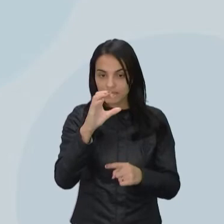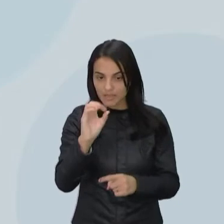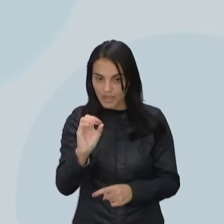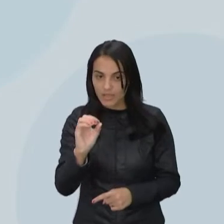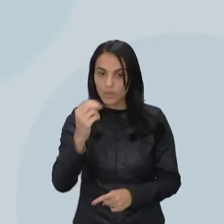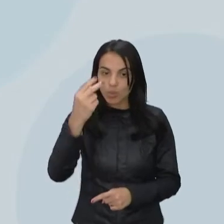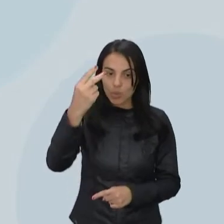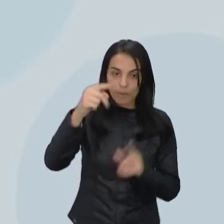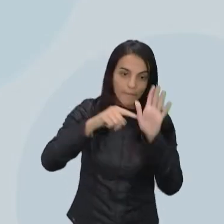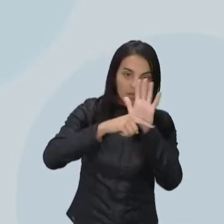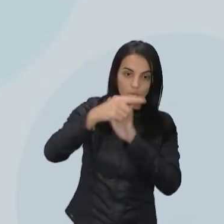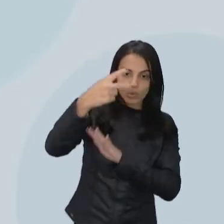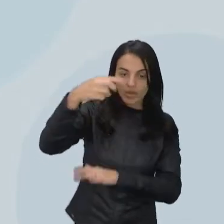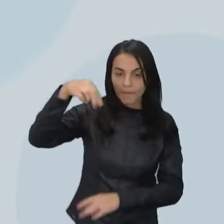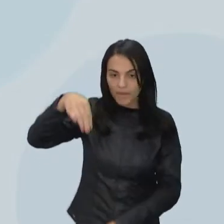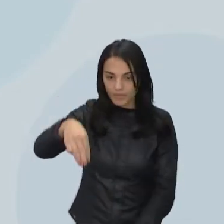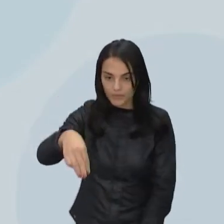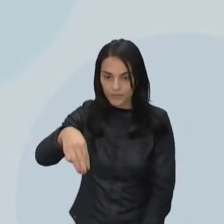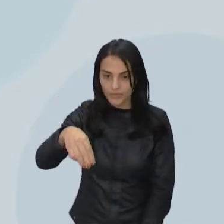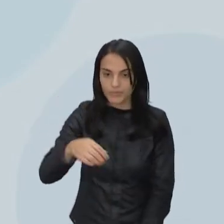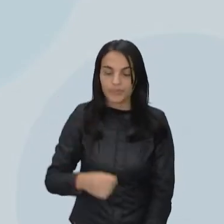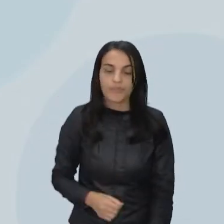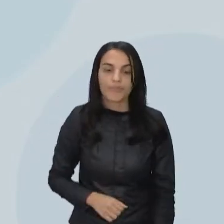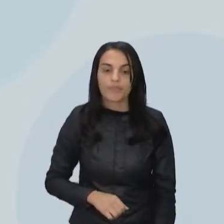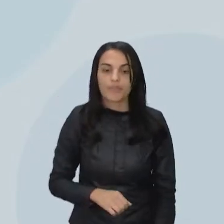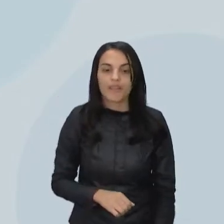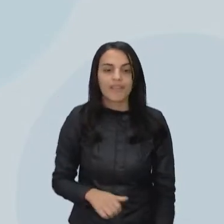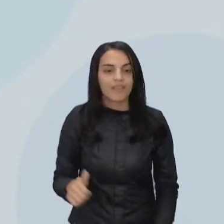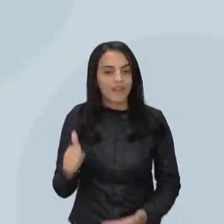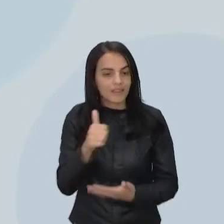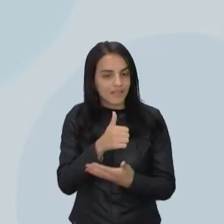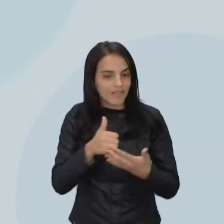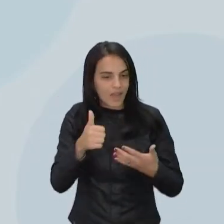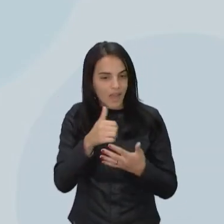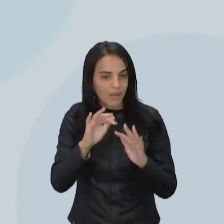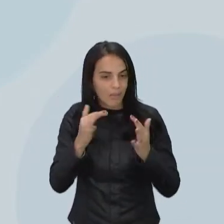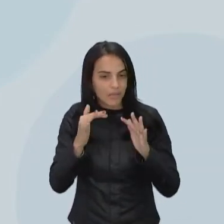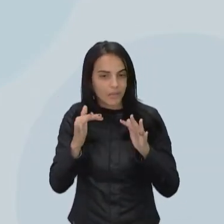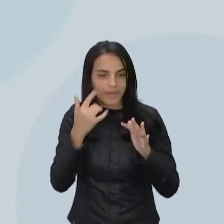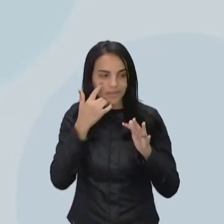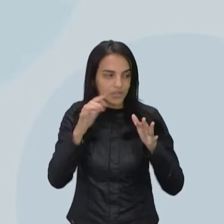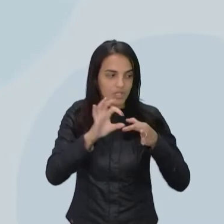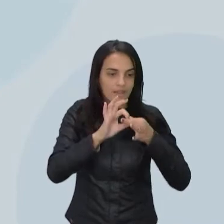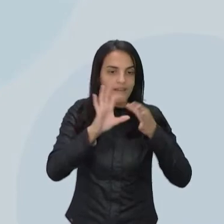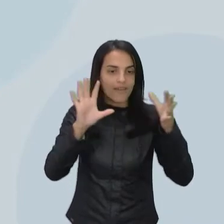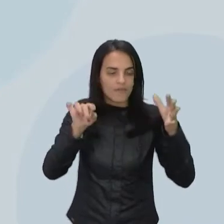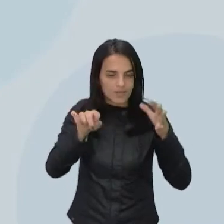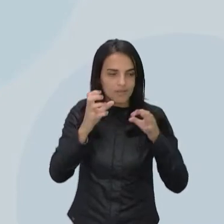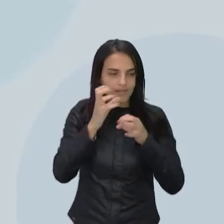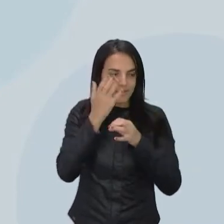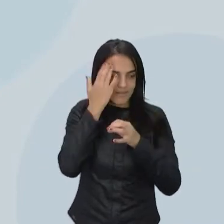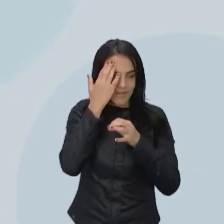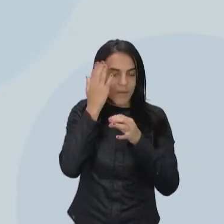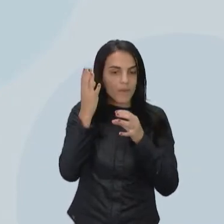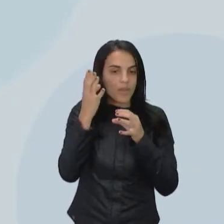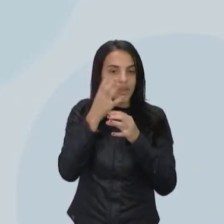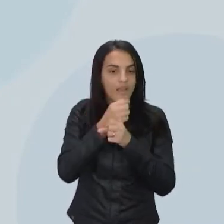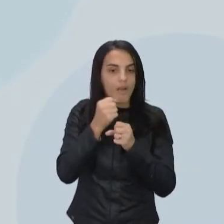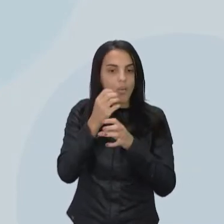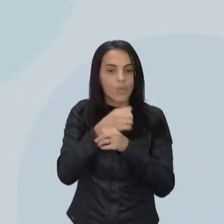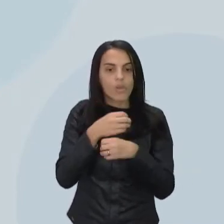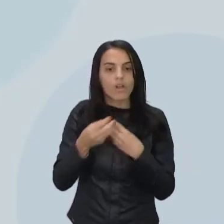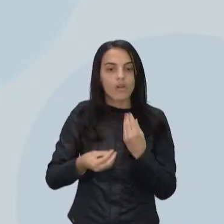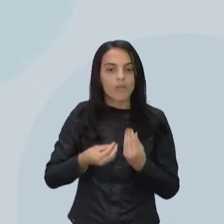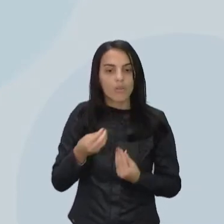vou precisar aí dessa área de abertura aqui. Você sabe como é que calcula aí